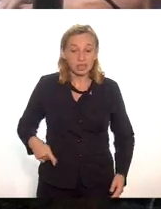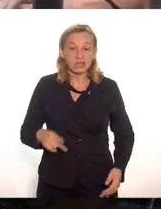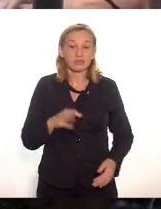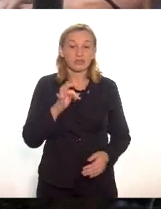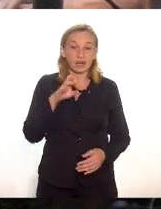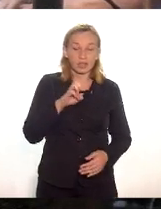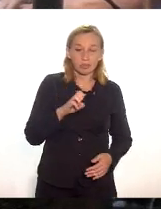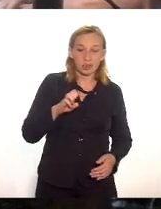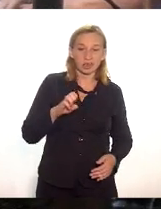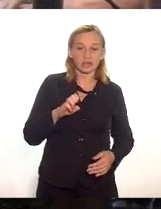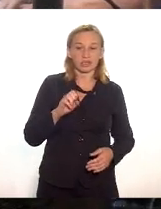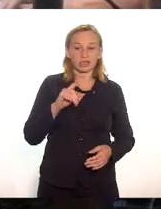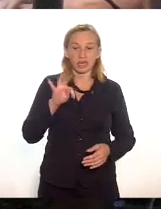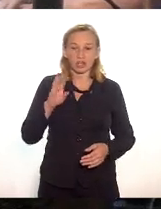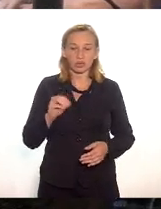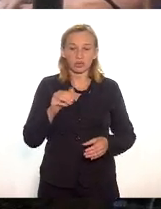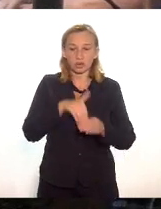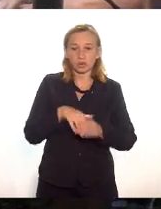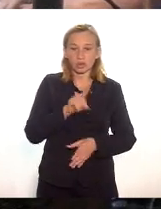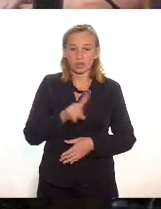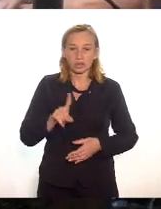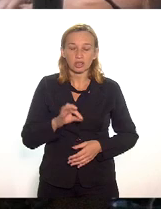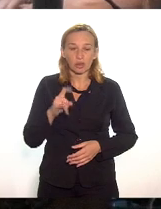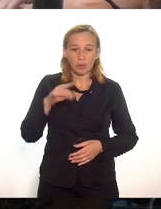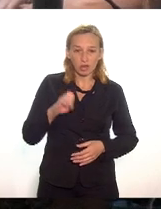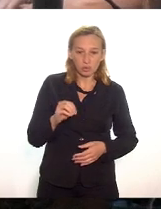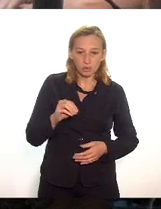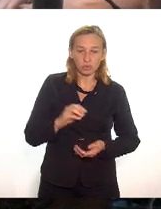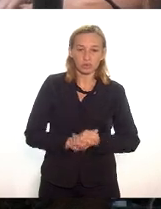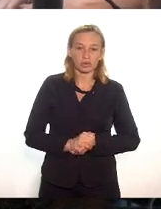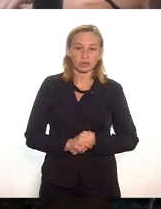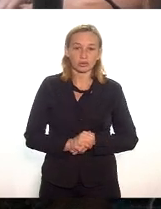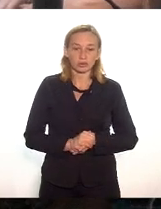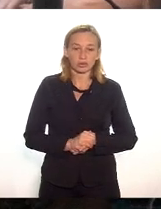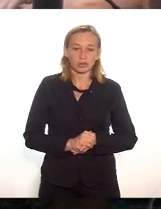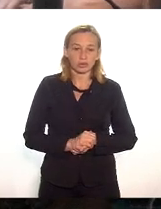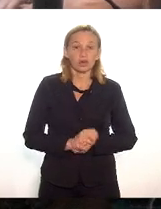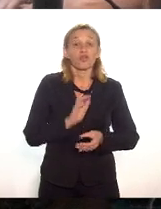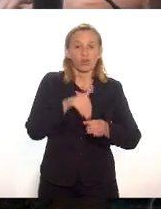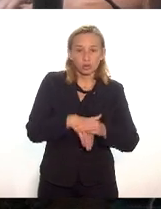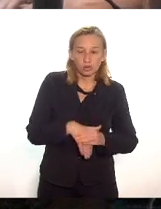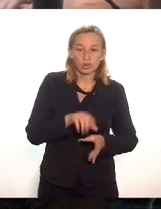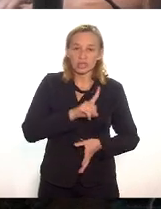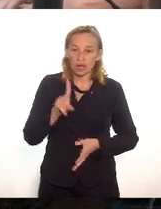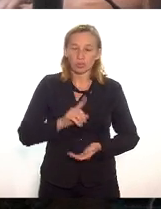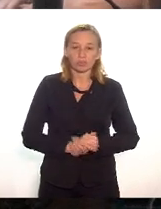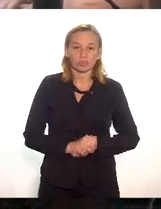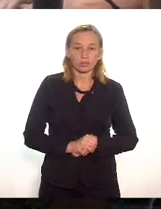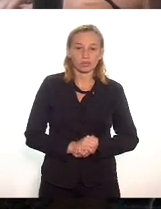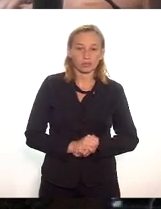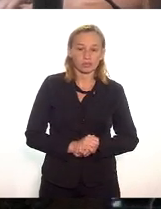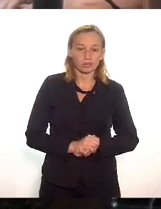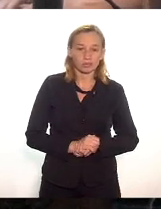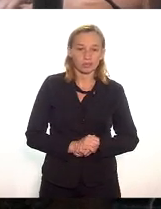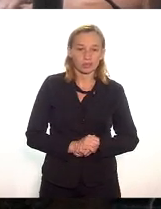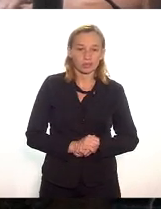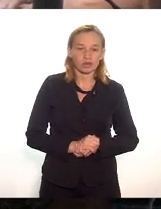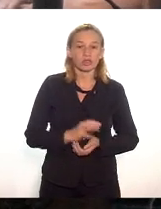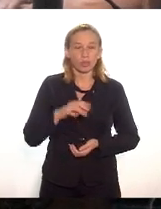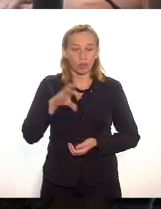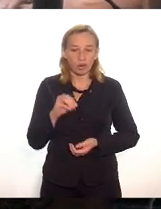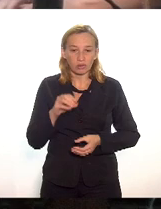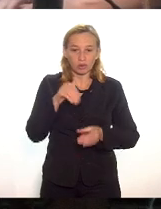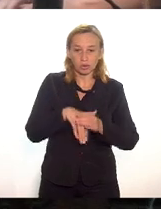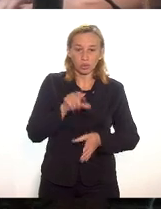não. Deputado doutor Deodalto... Sem máscara no plenário. Votou não. Doutor